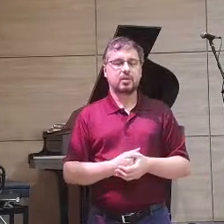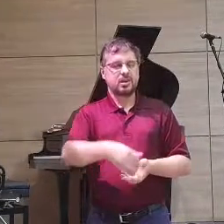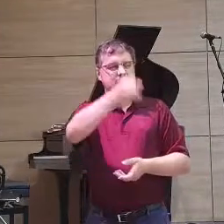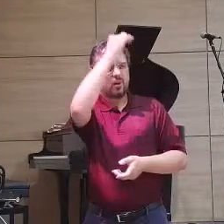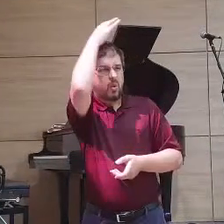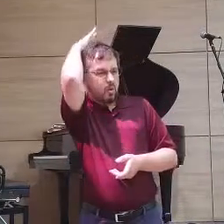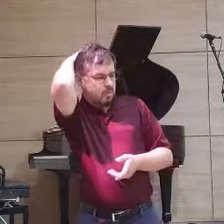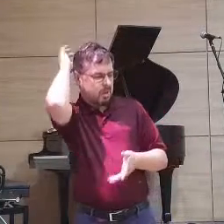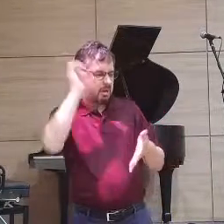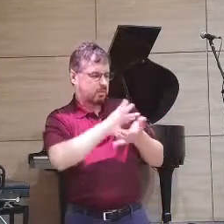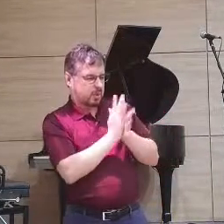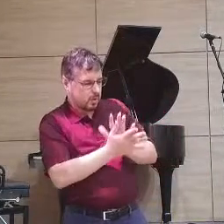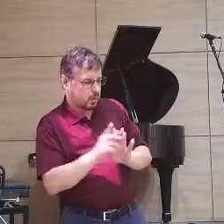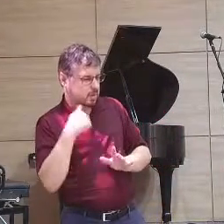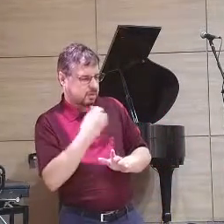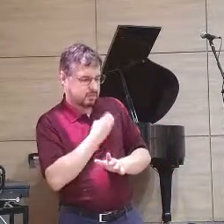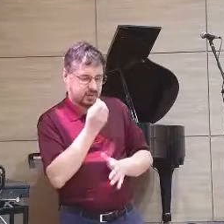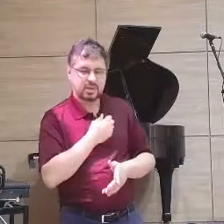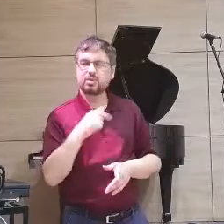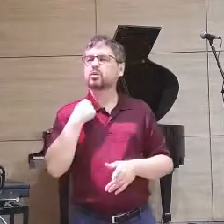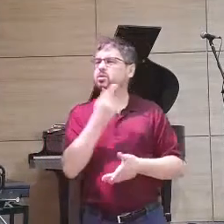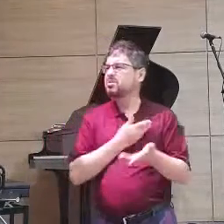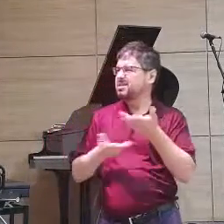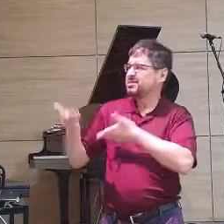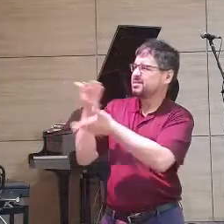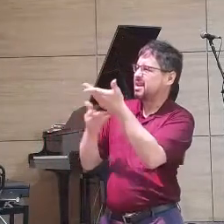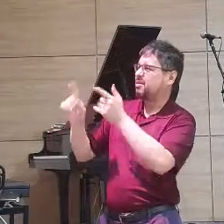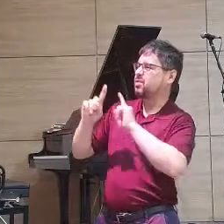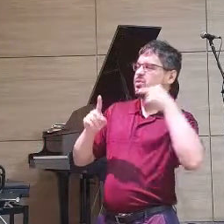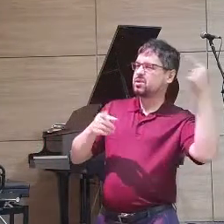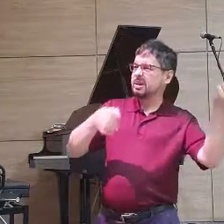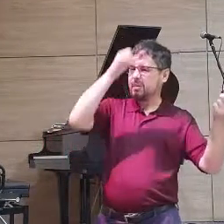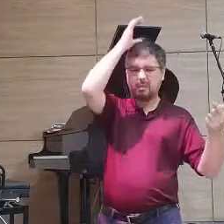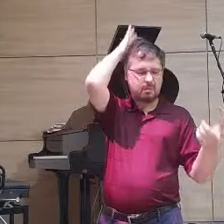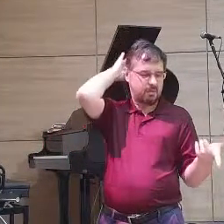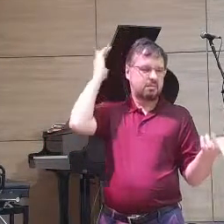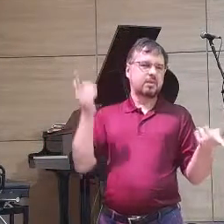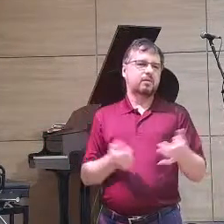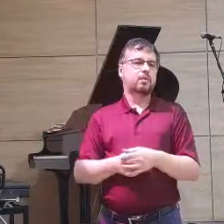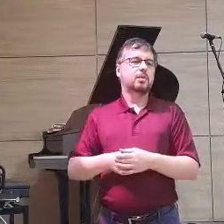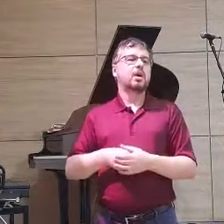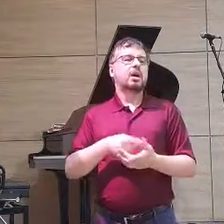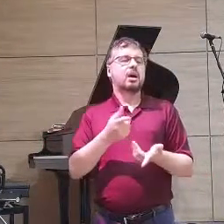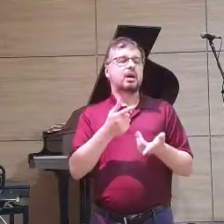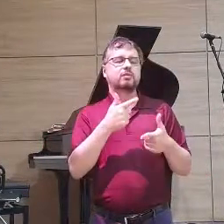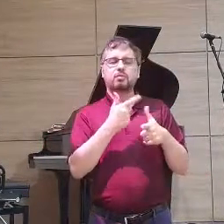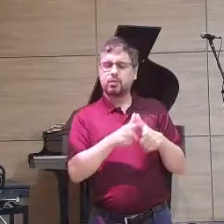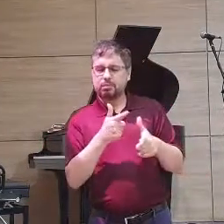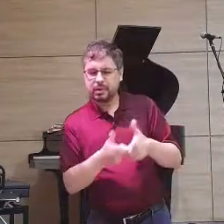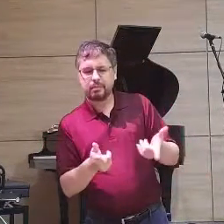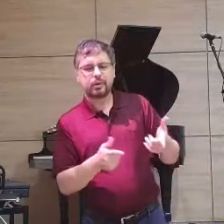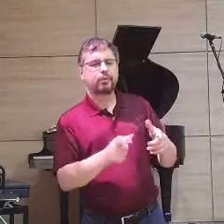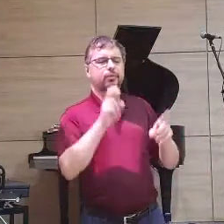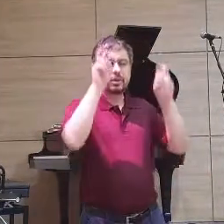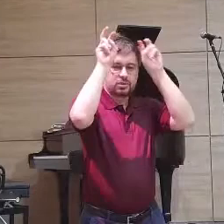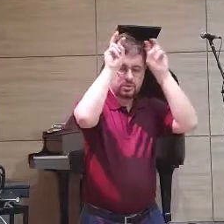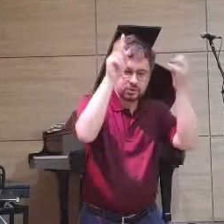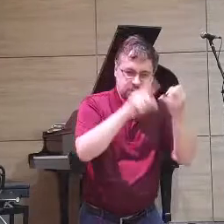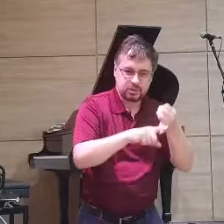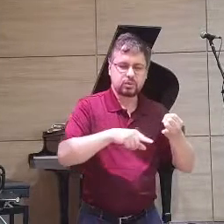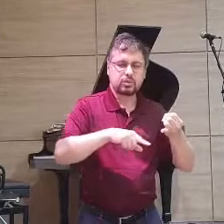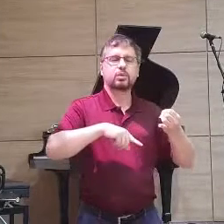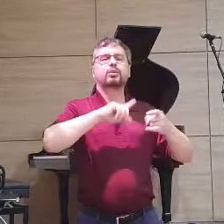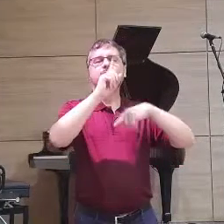subjulgados nós somos vassalos nós somos conquistados por inúmeros povos durante 400 anos e tivemos no